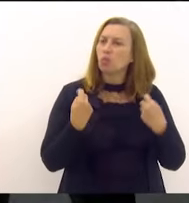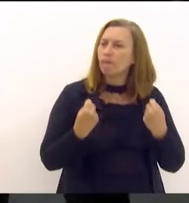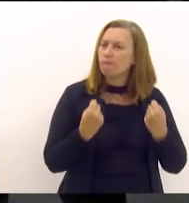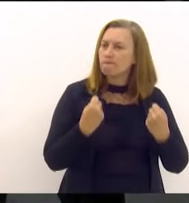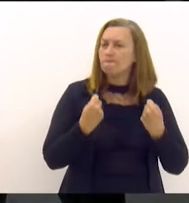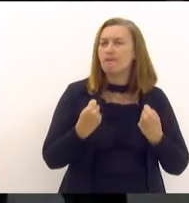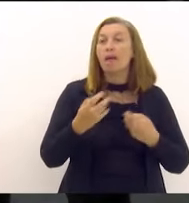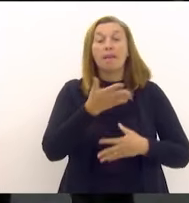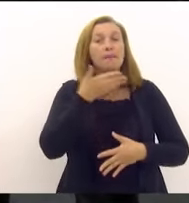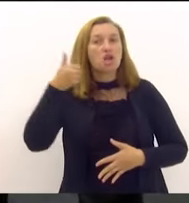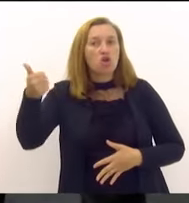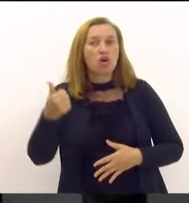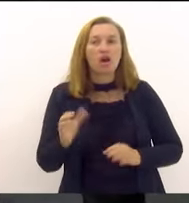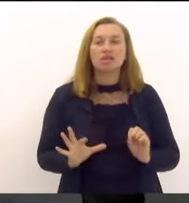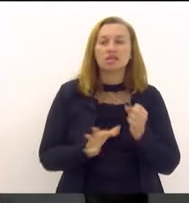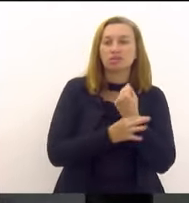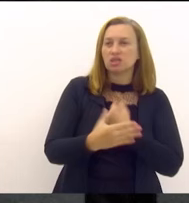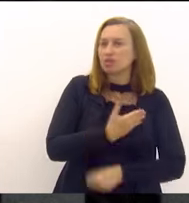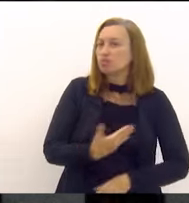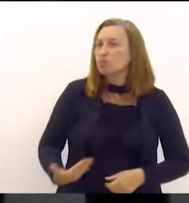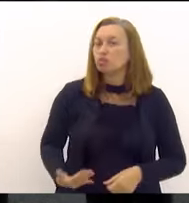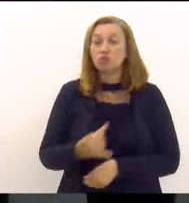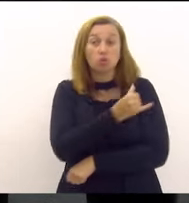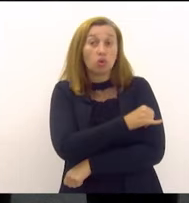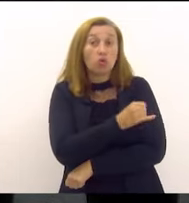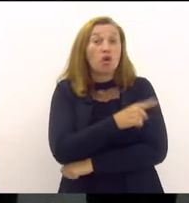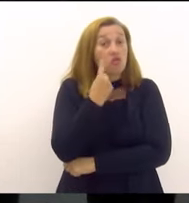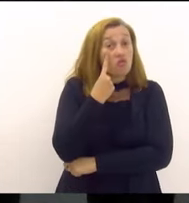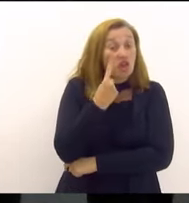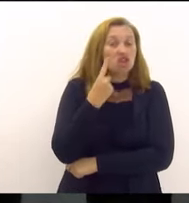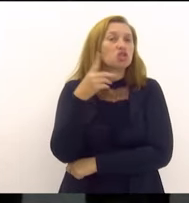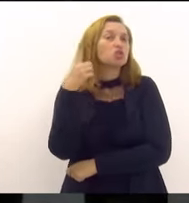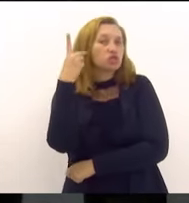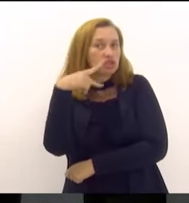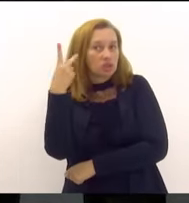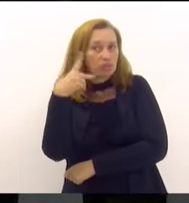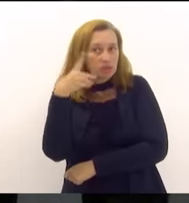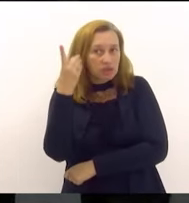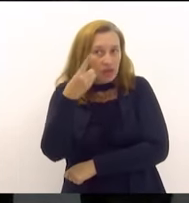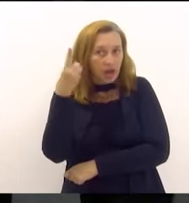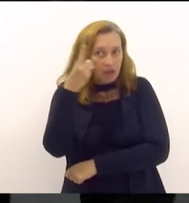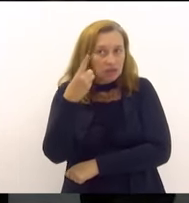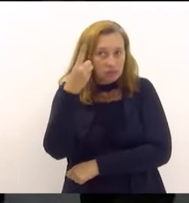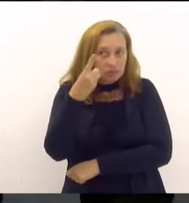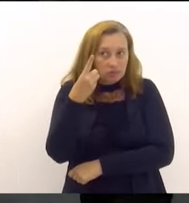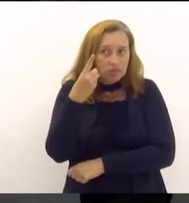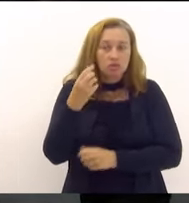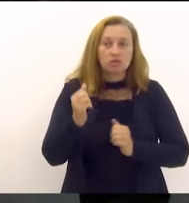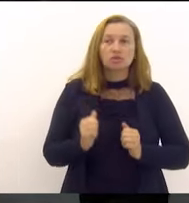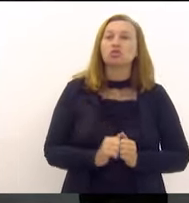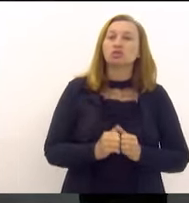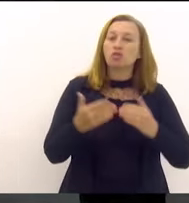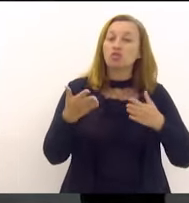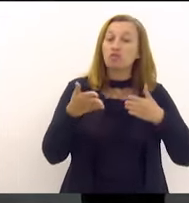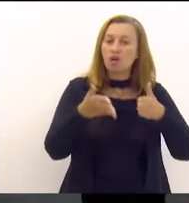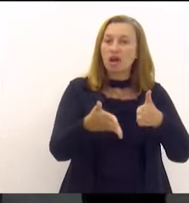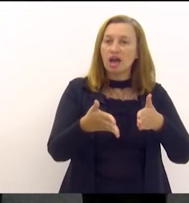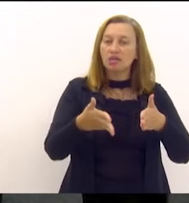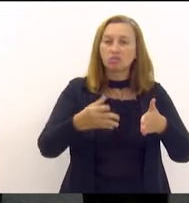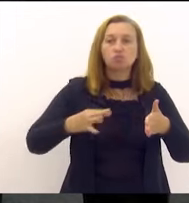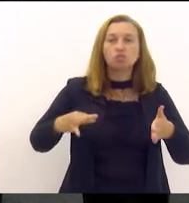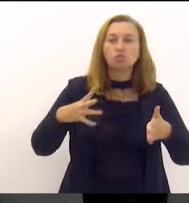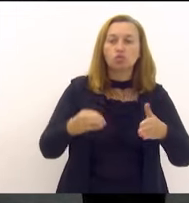a segurança pública do Rio. Vejam que até os deputados estão na mira. Todos queremos